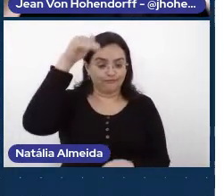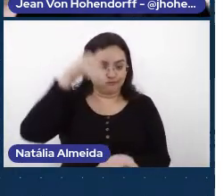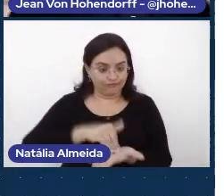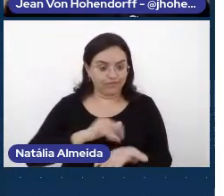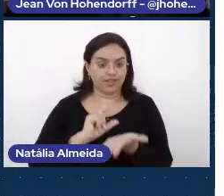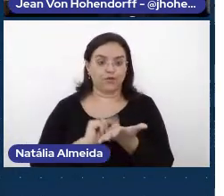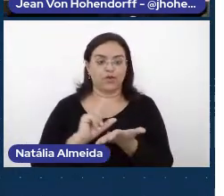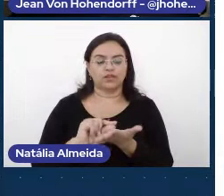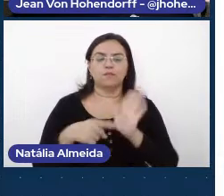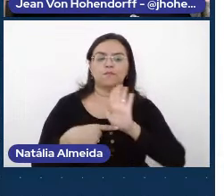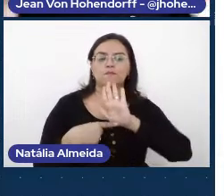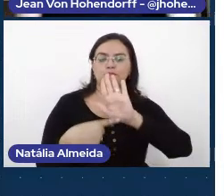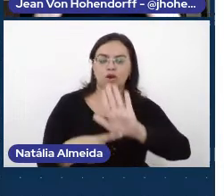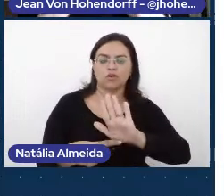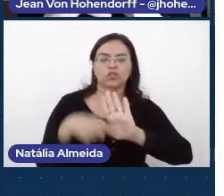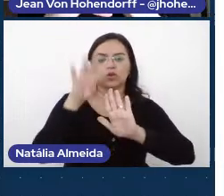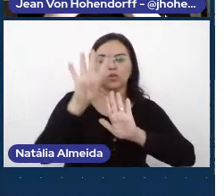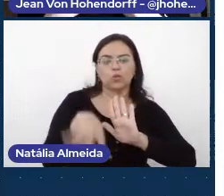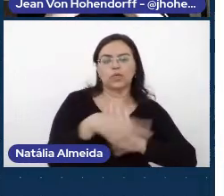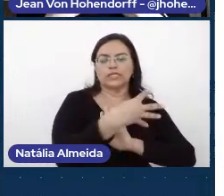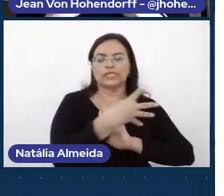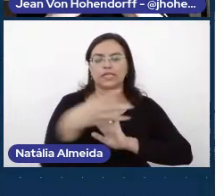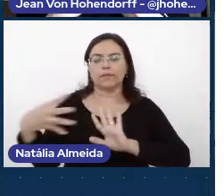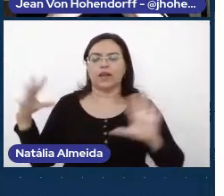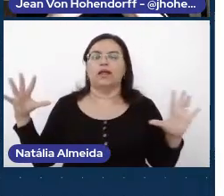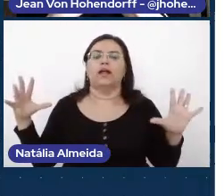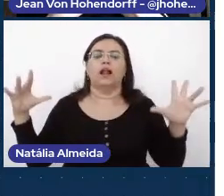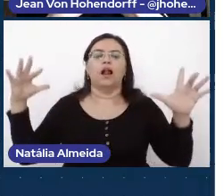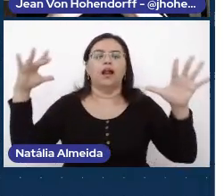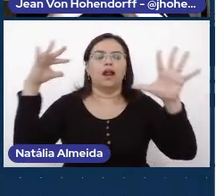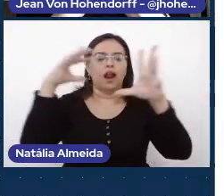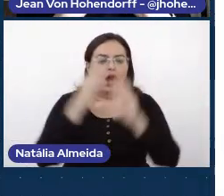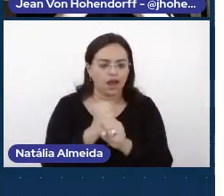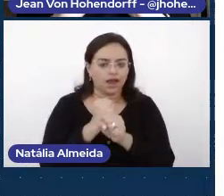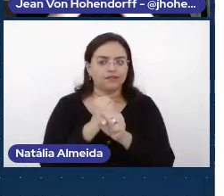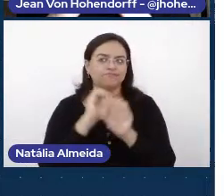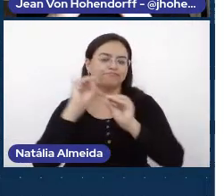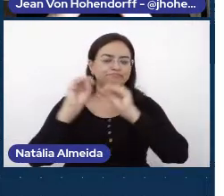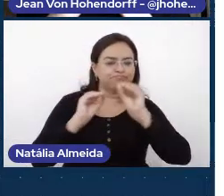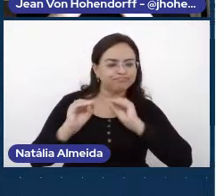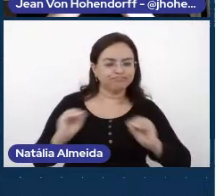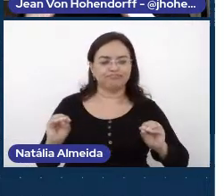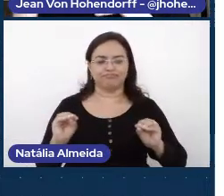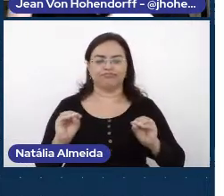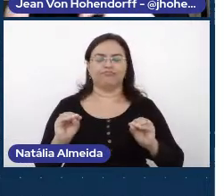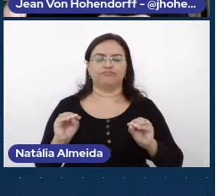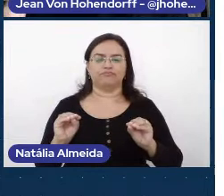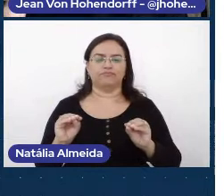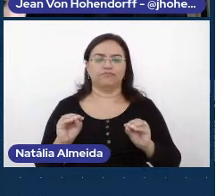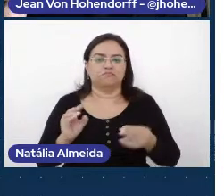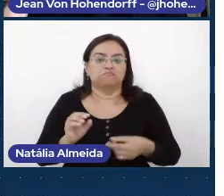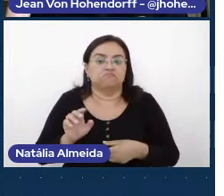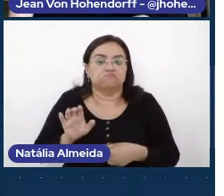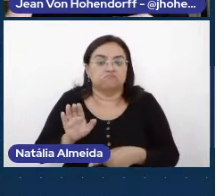uma tabela com a junção de todos esses checklists. Então, que vai fornecer